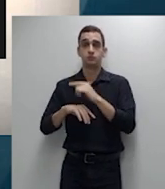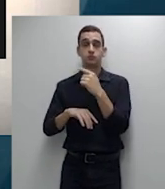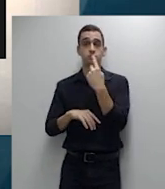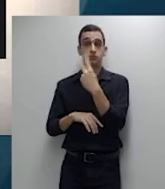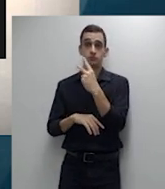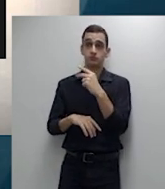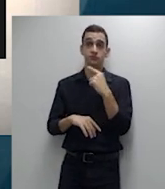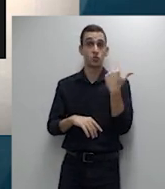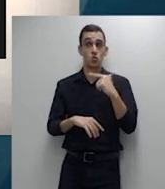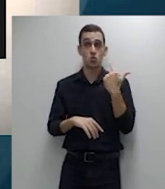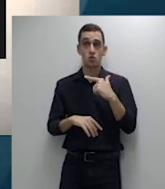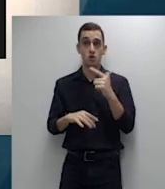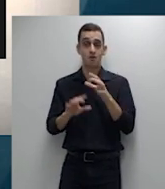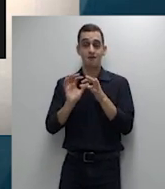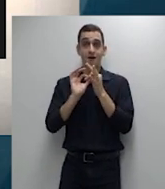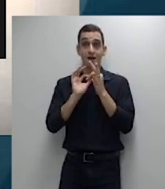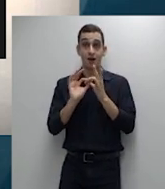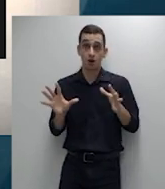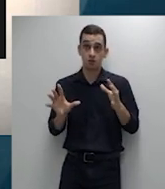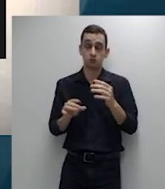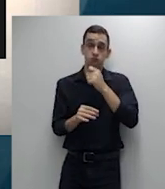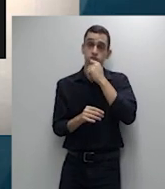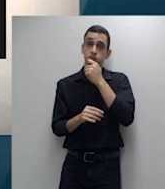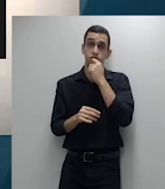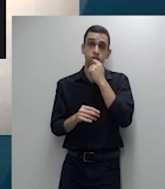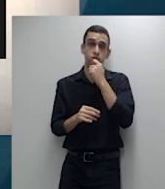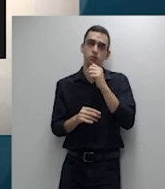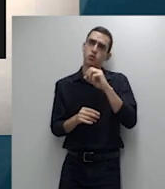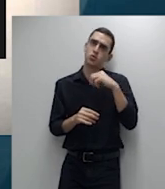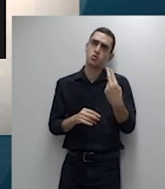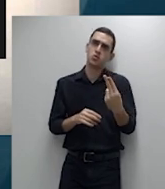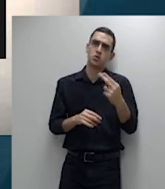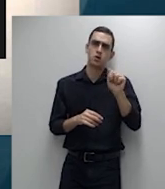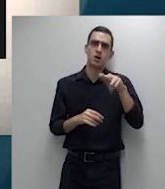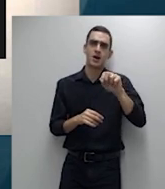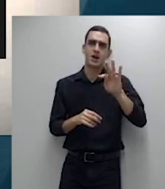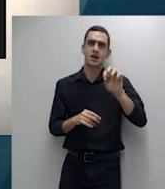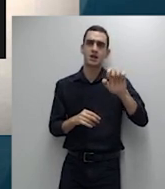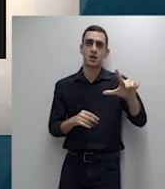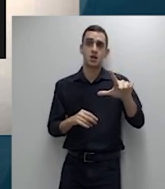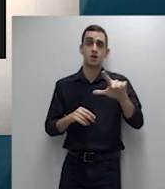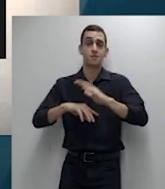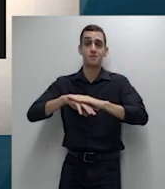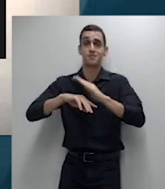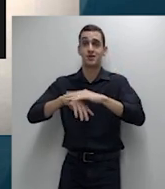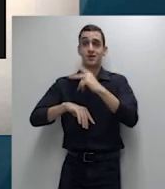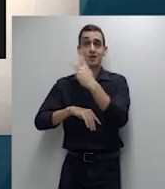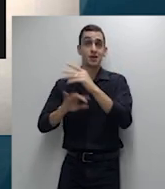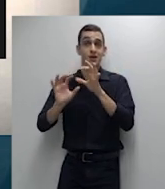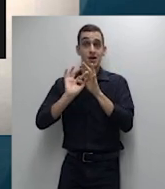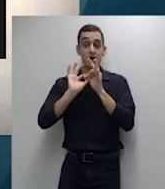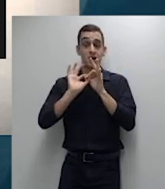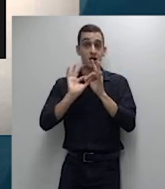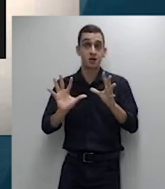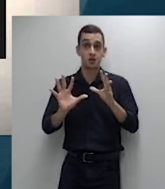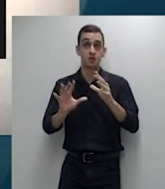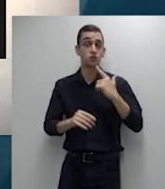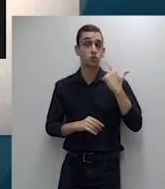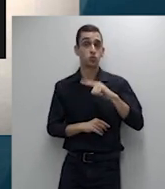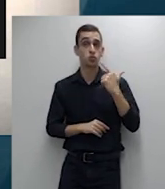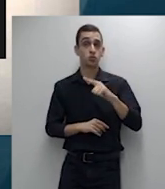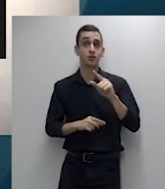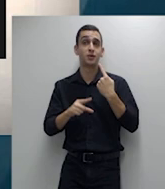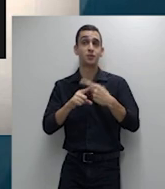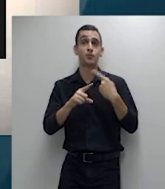não é uma questão de classificação com pela Anatel ela dá um possui autorização da Anatel